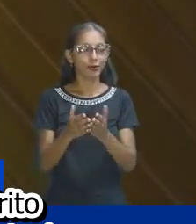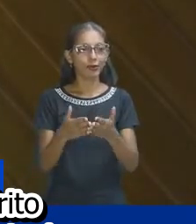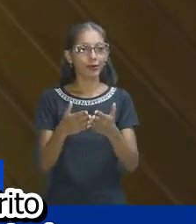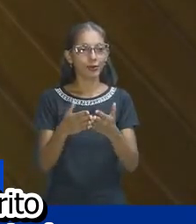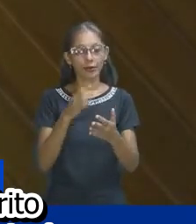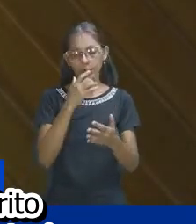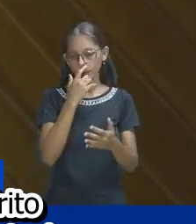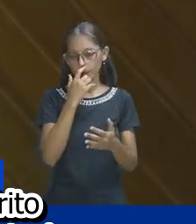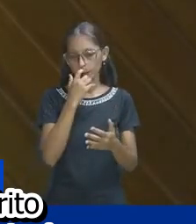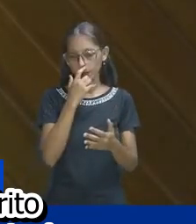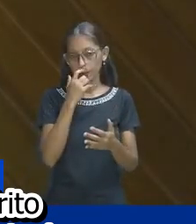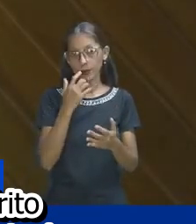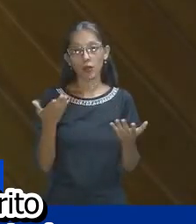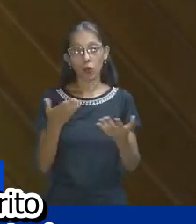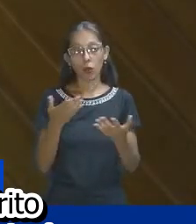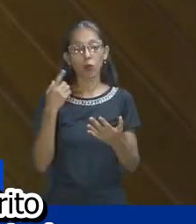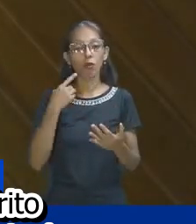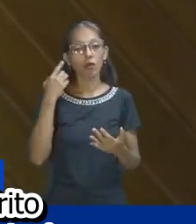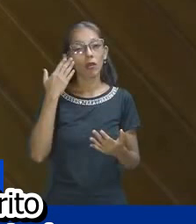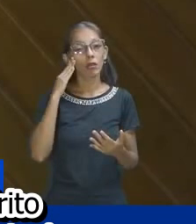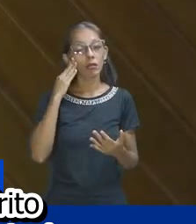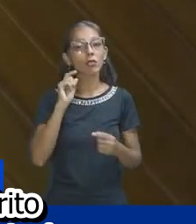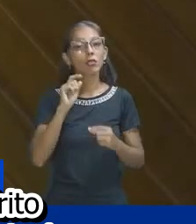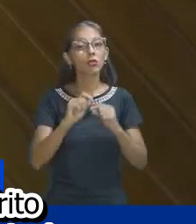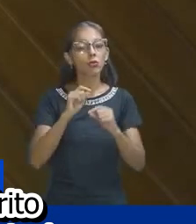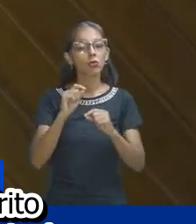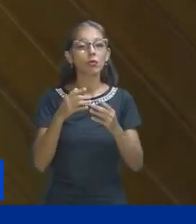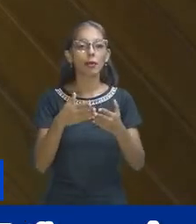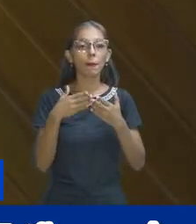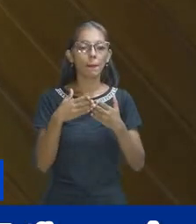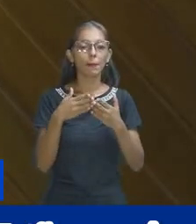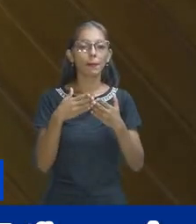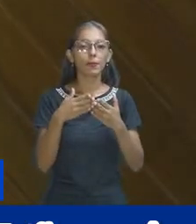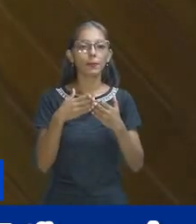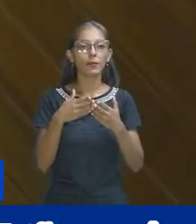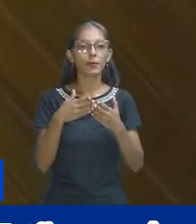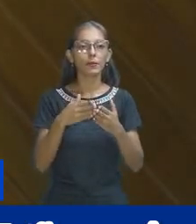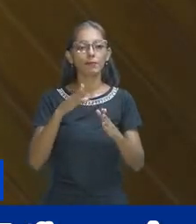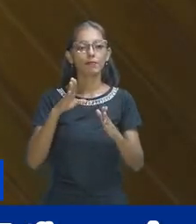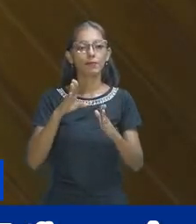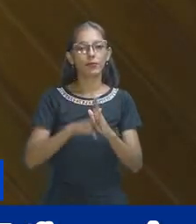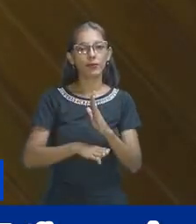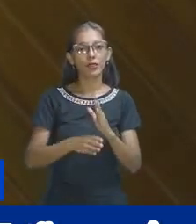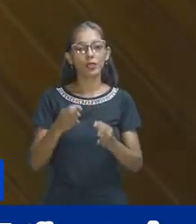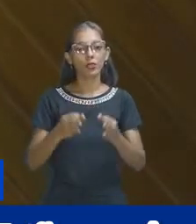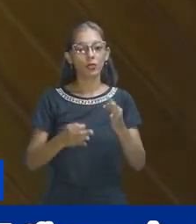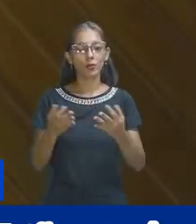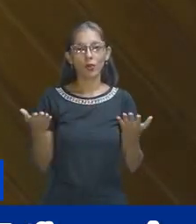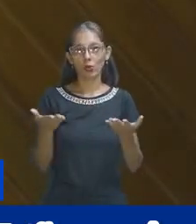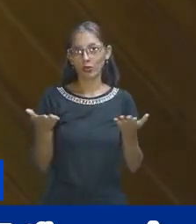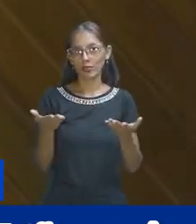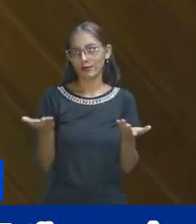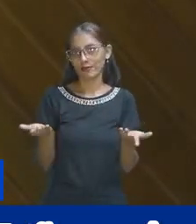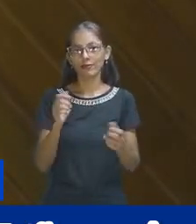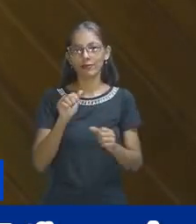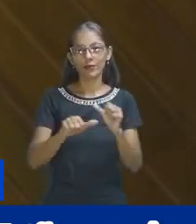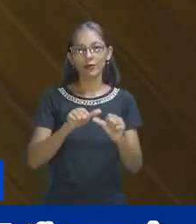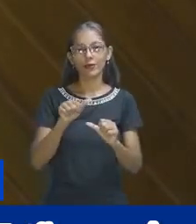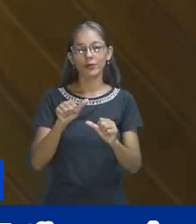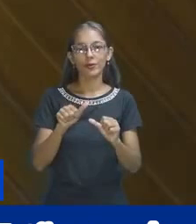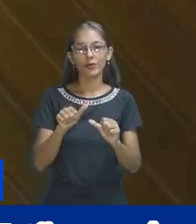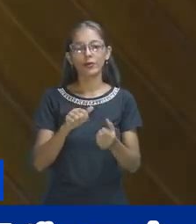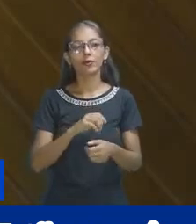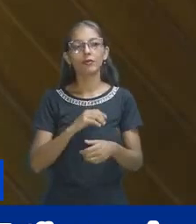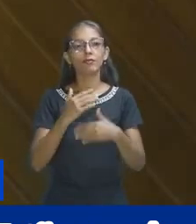então, do recurso criminal, da apelação criminal, porque, em eventual provimento, haverá prejudicialidade.